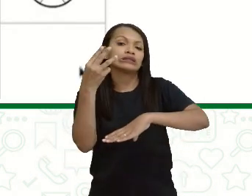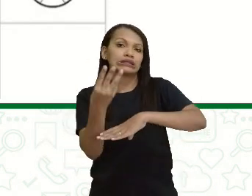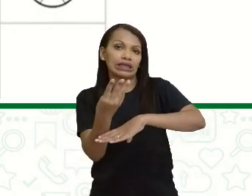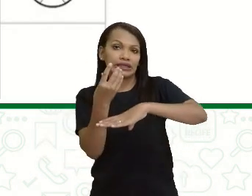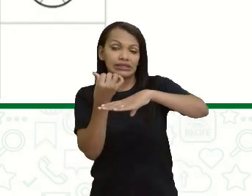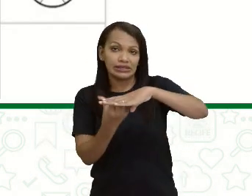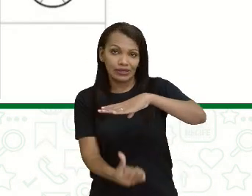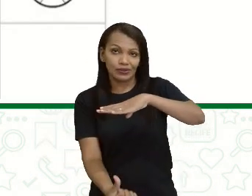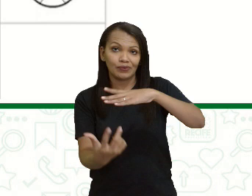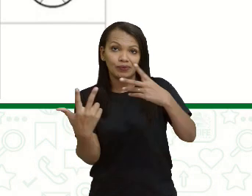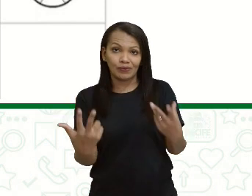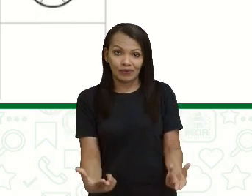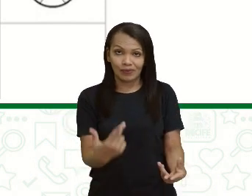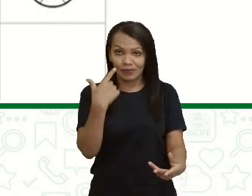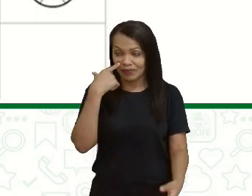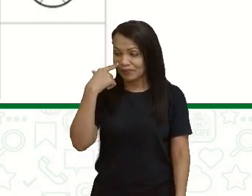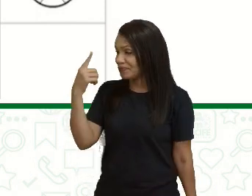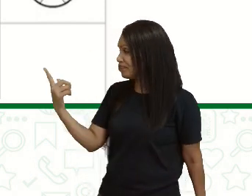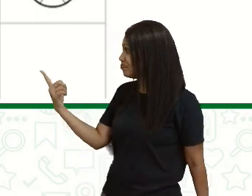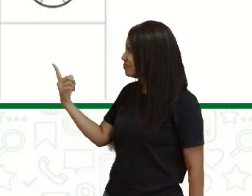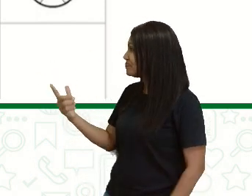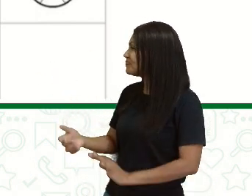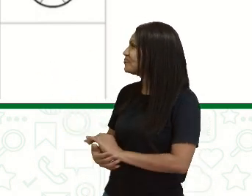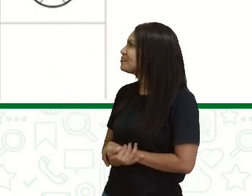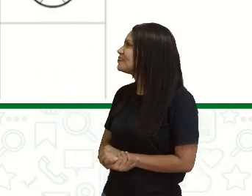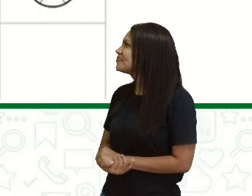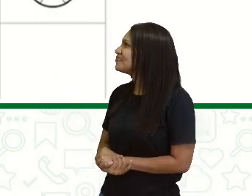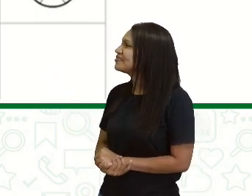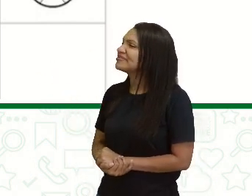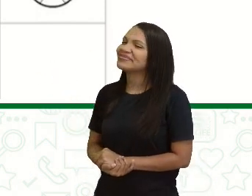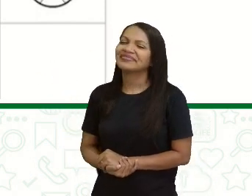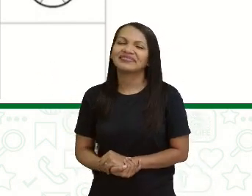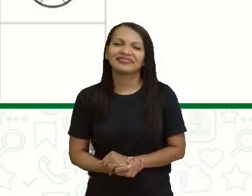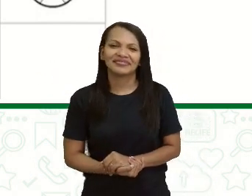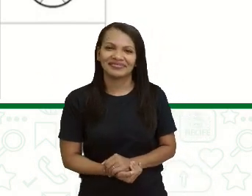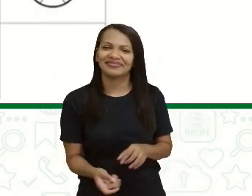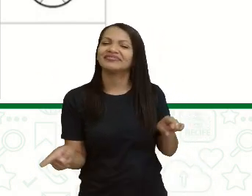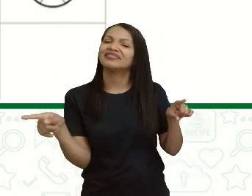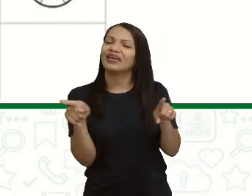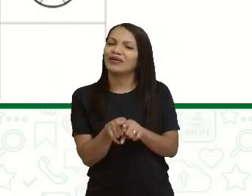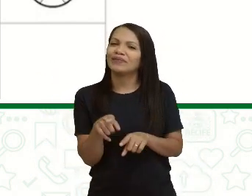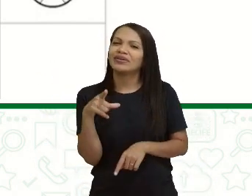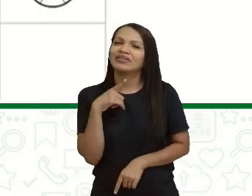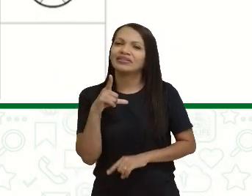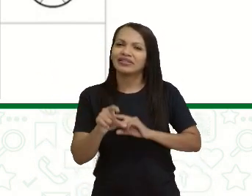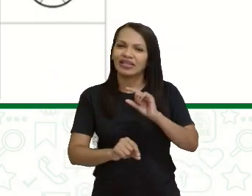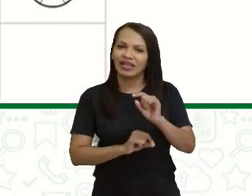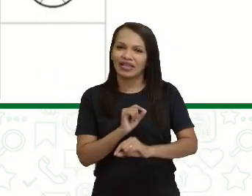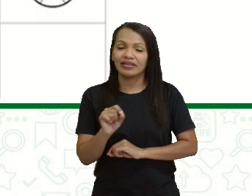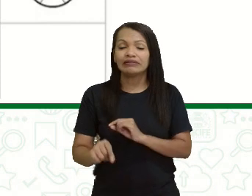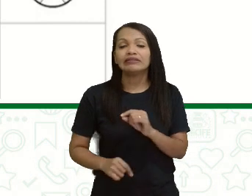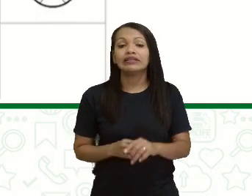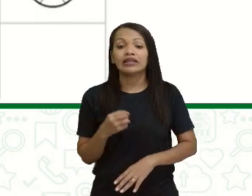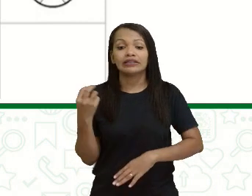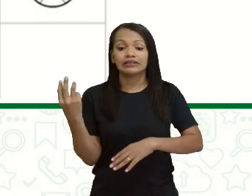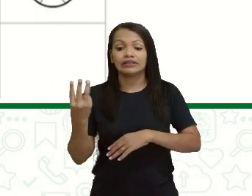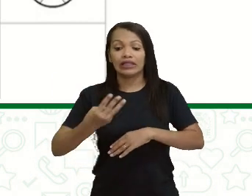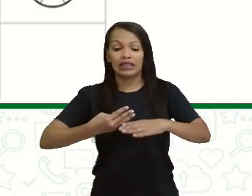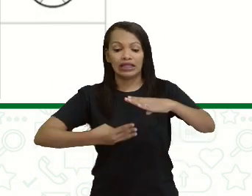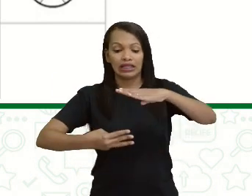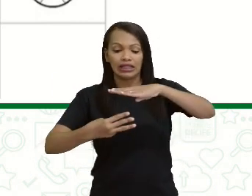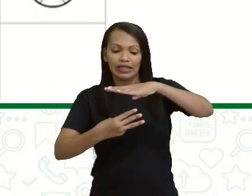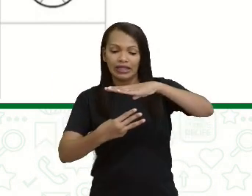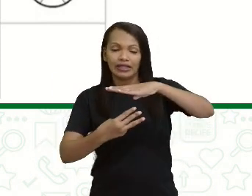Ok? E tenho aí, olha, 3 partes e 2